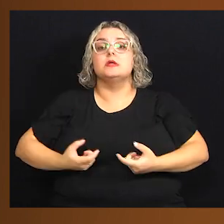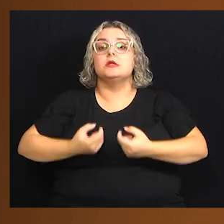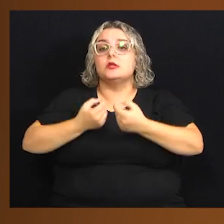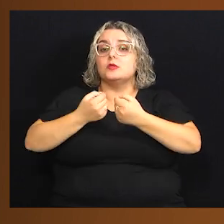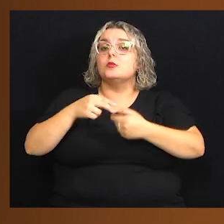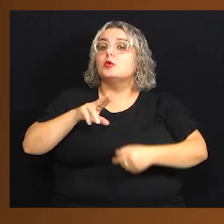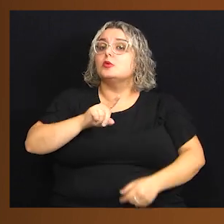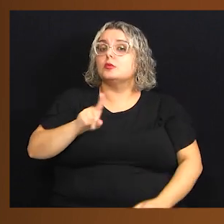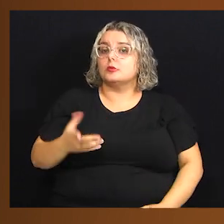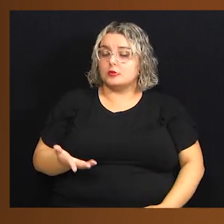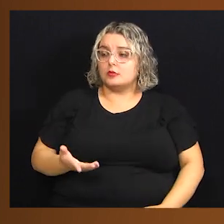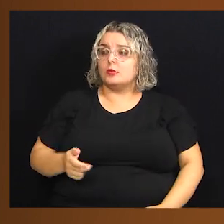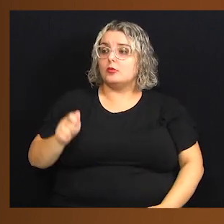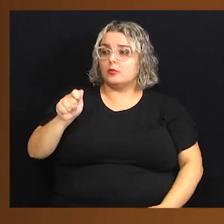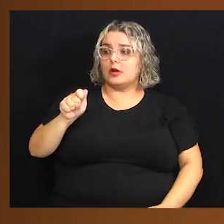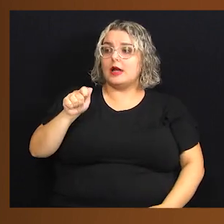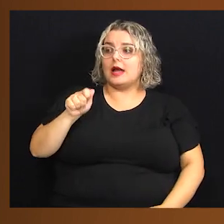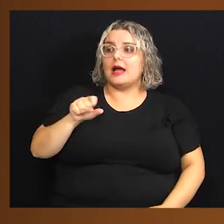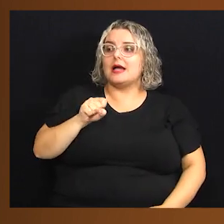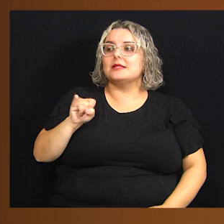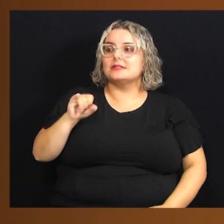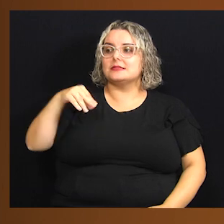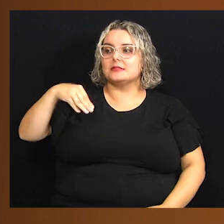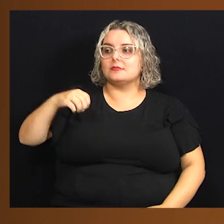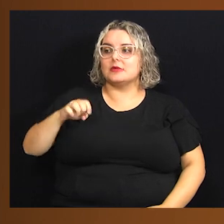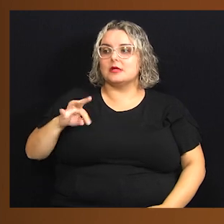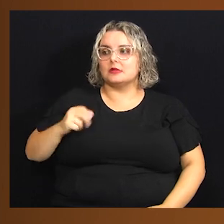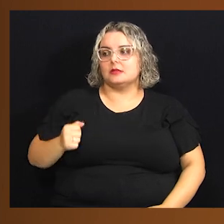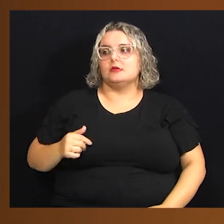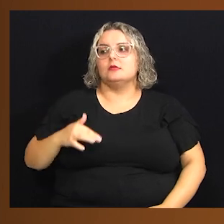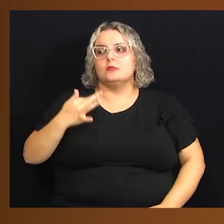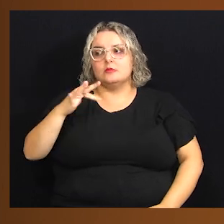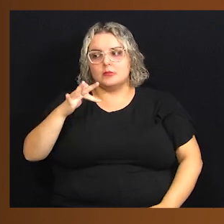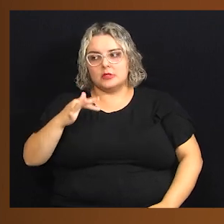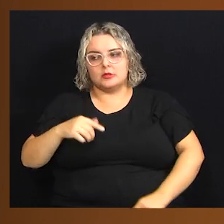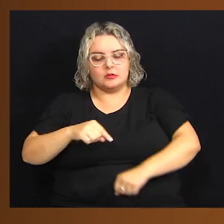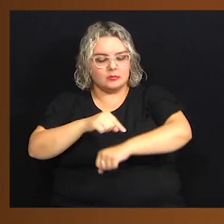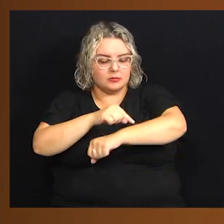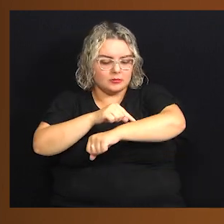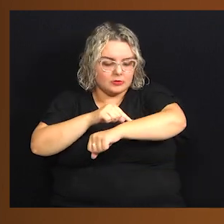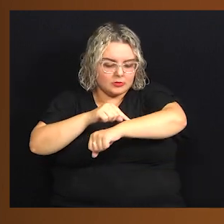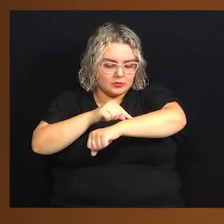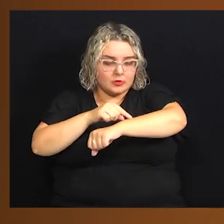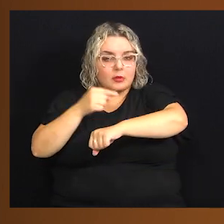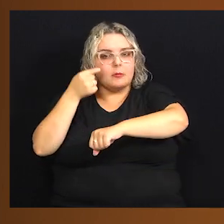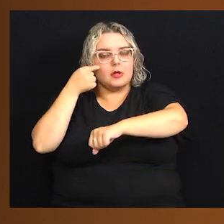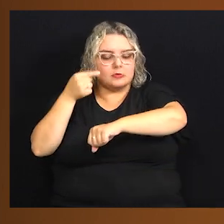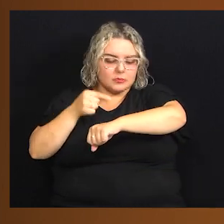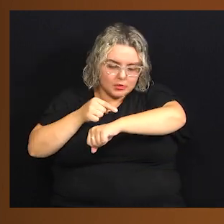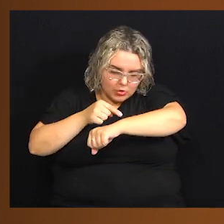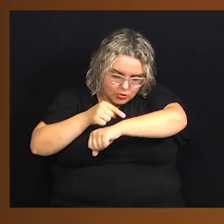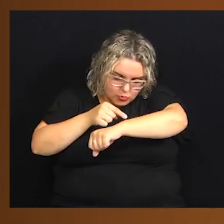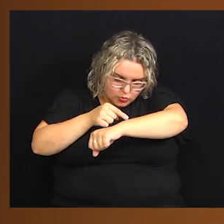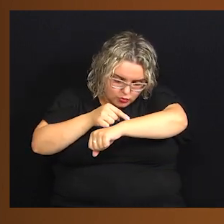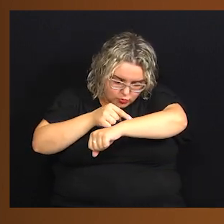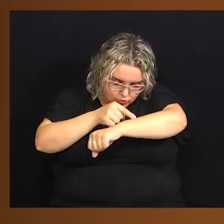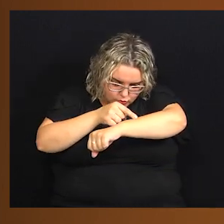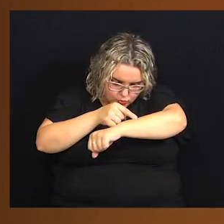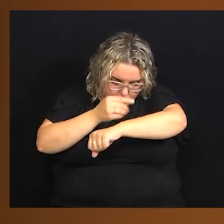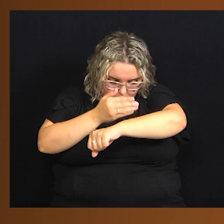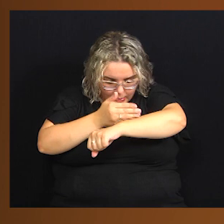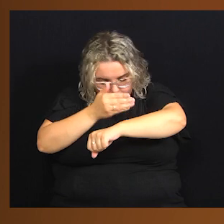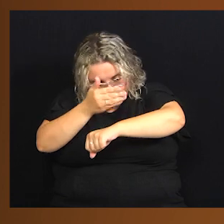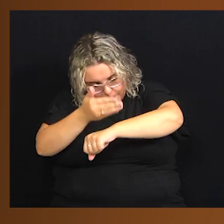não. O A está relacionado à assimetria. Então, se você tem uma lesão de pele, que você passa uma linha imaginária no meio